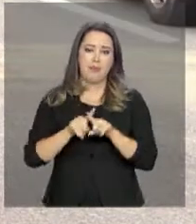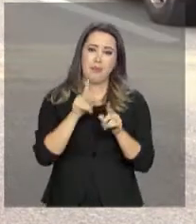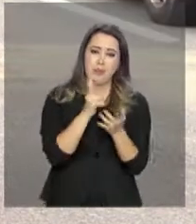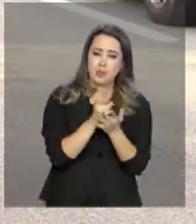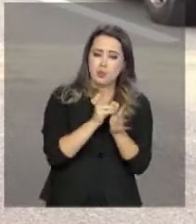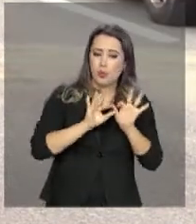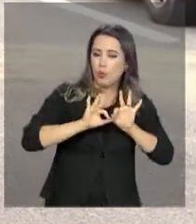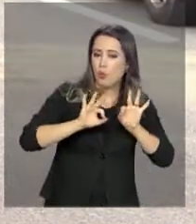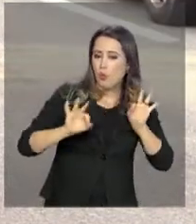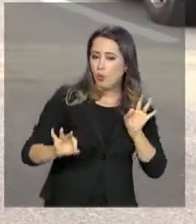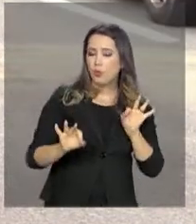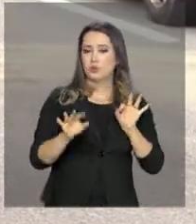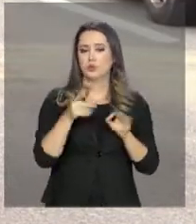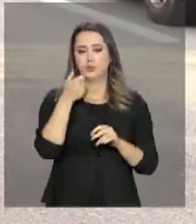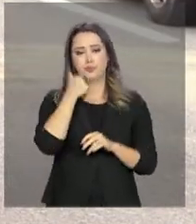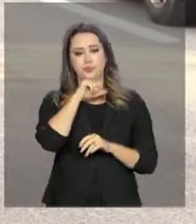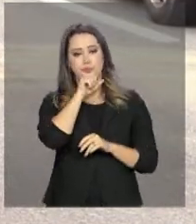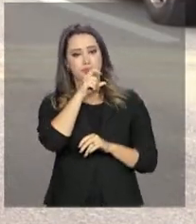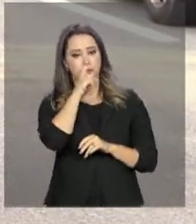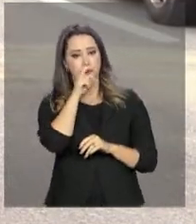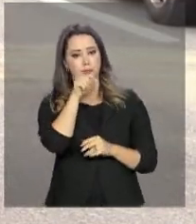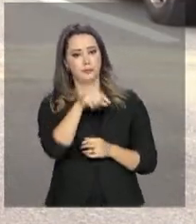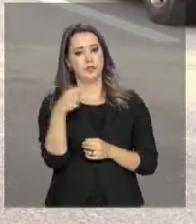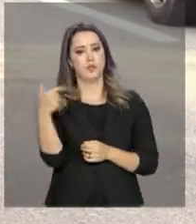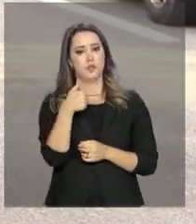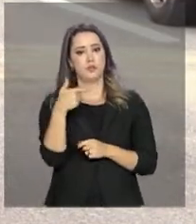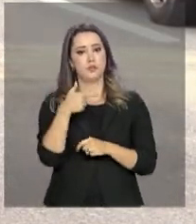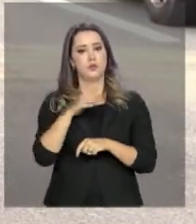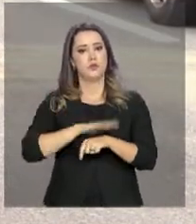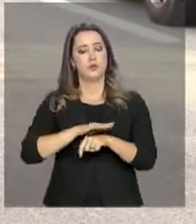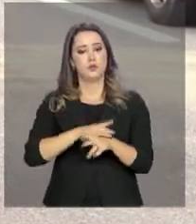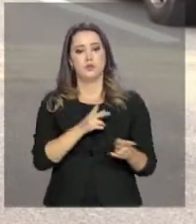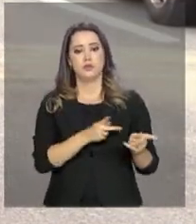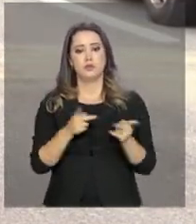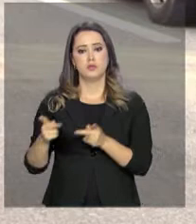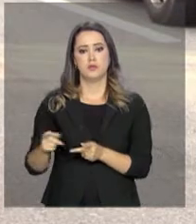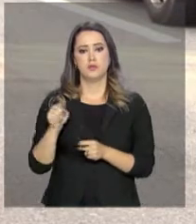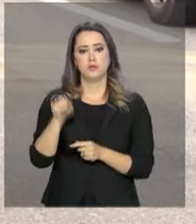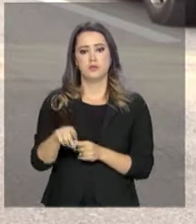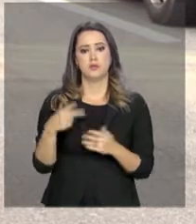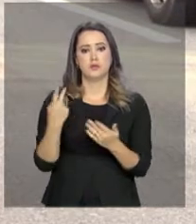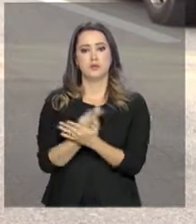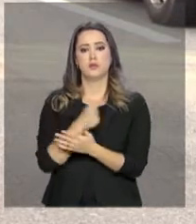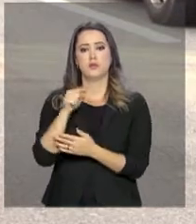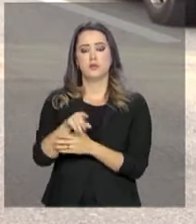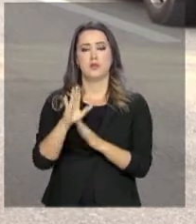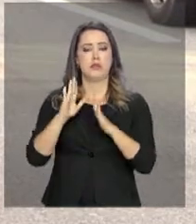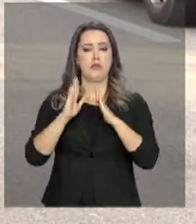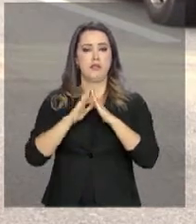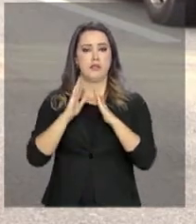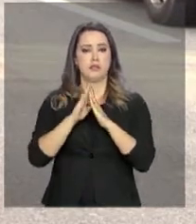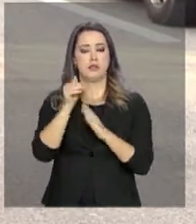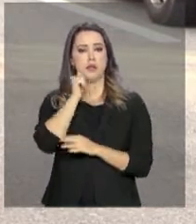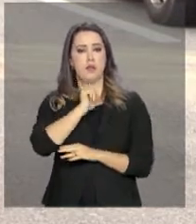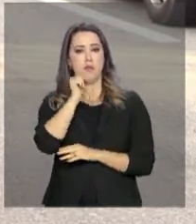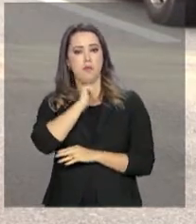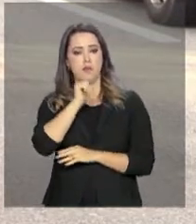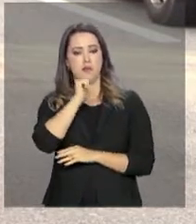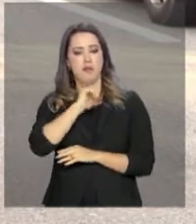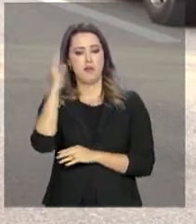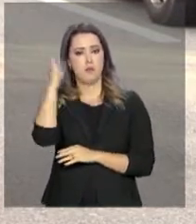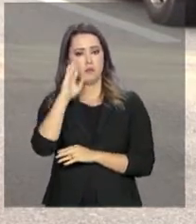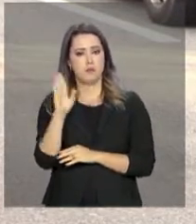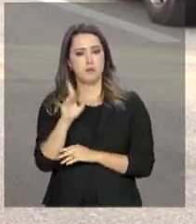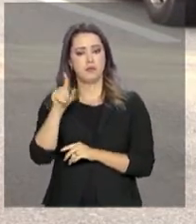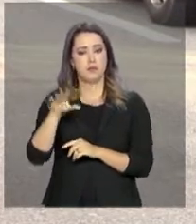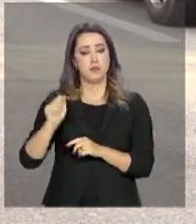segunda etapa da visita do governo brasileiro começa por boston onde deve ser feita uma visita à casa da mulher brasileira que fica no consulado